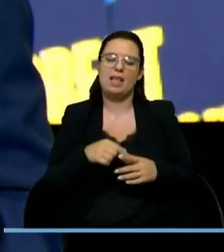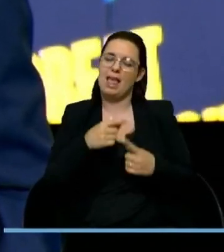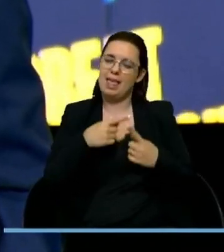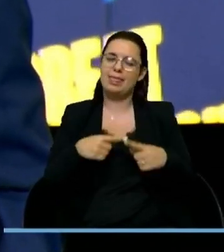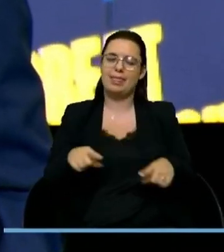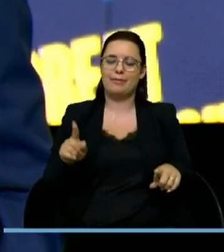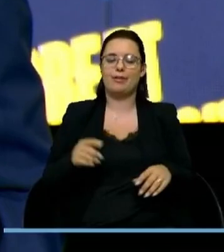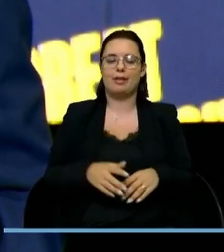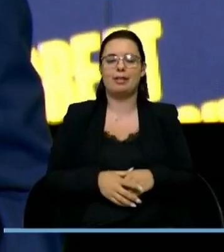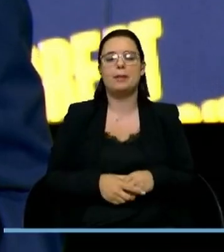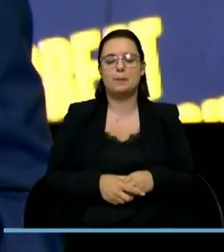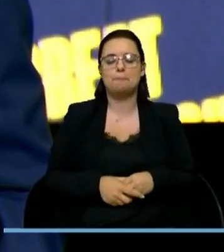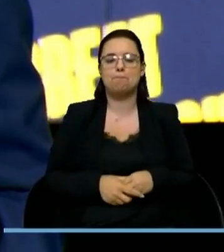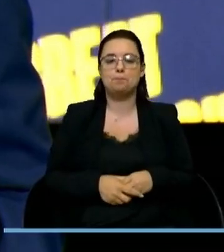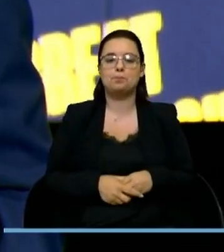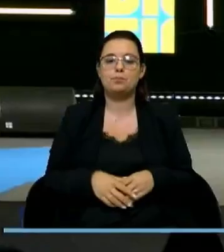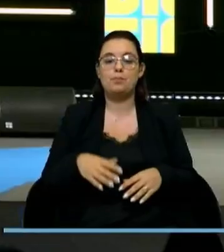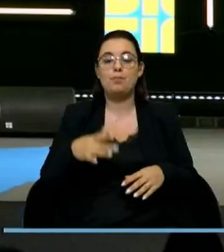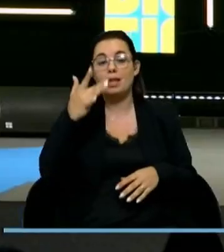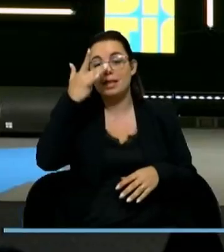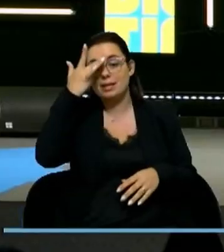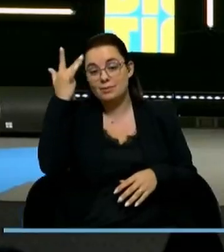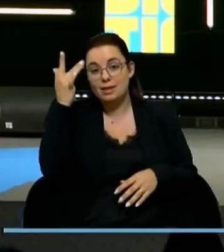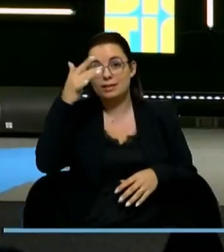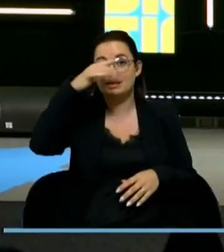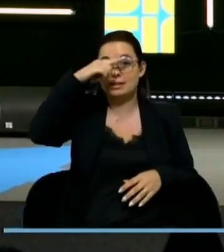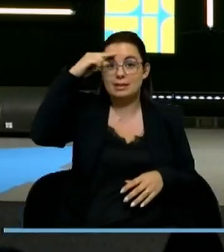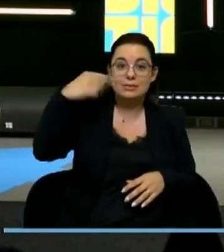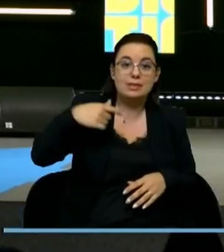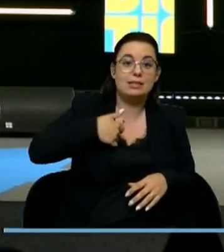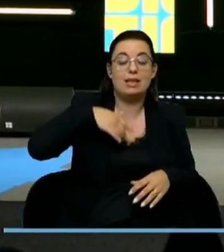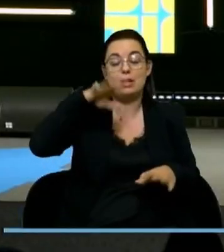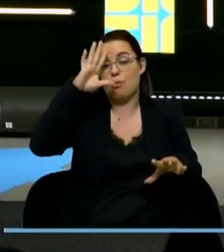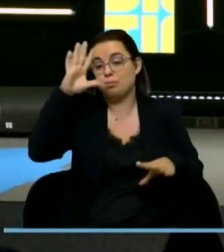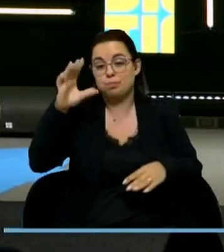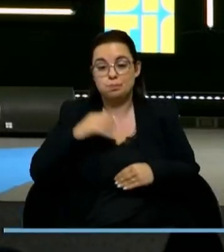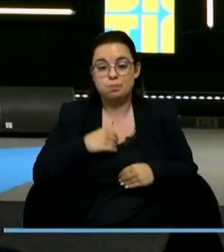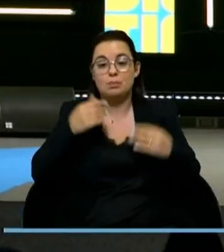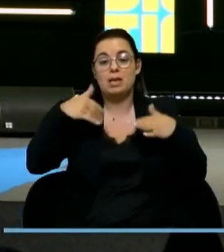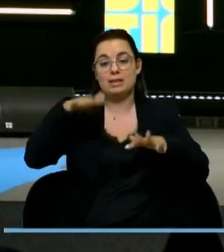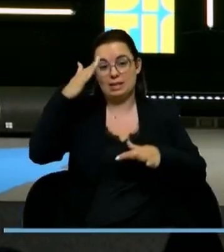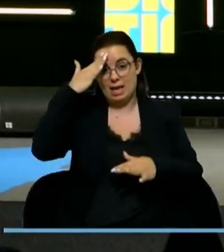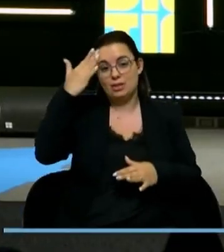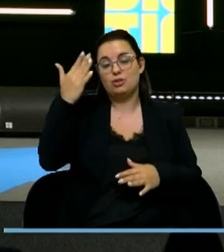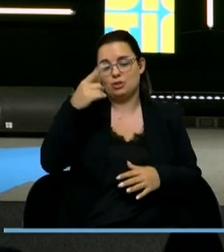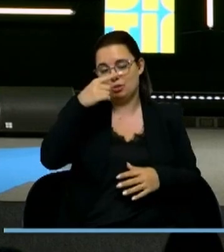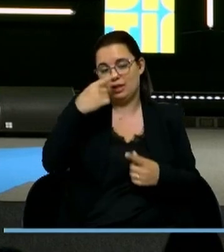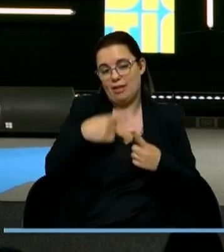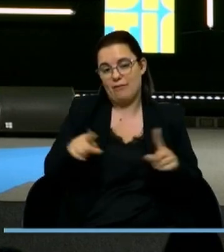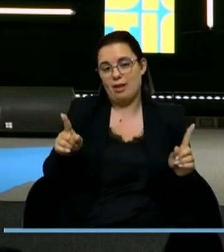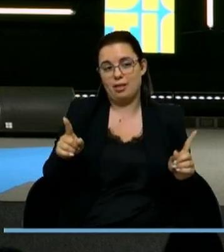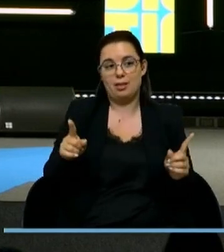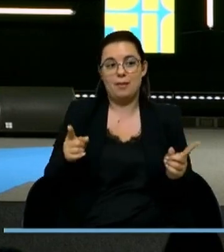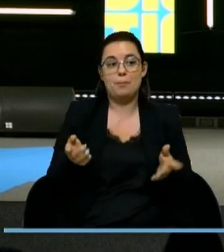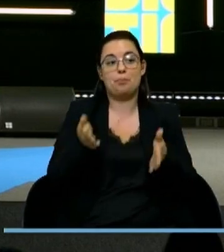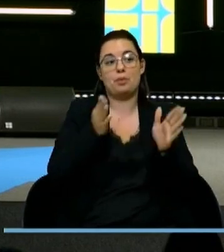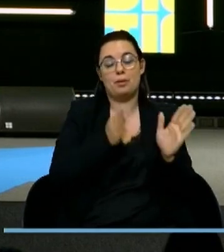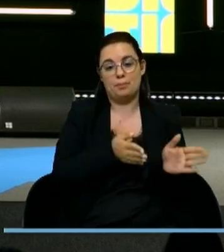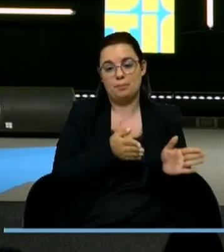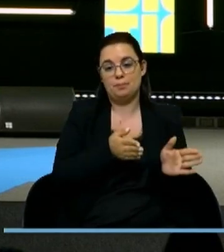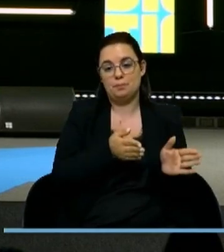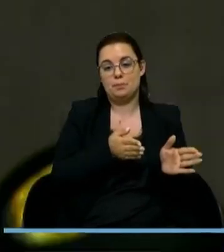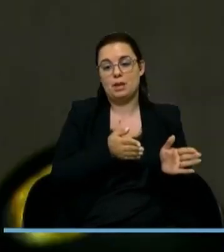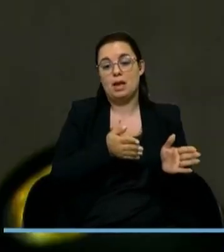diferente. Não sei se mais fácil, se mais difícil, será diferente, sem dúvida. Por um lado, cabe à